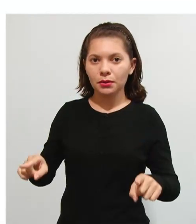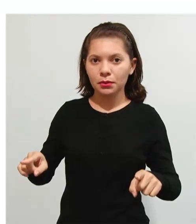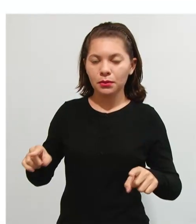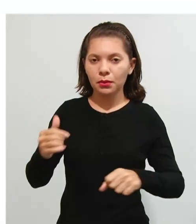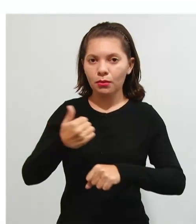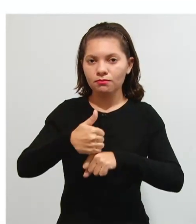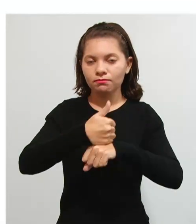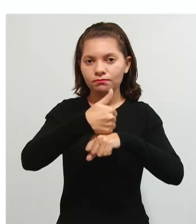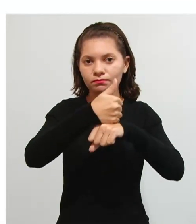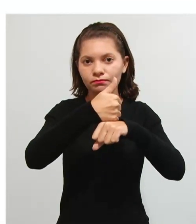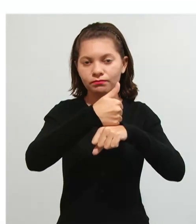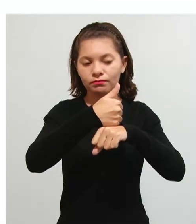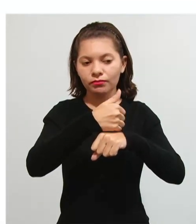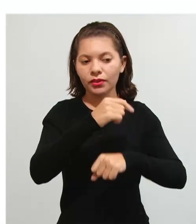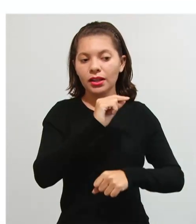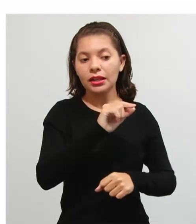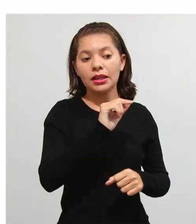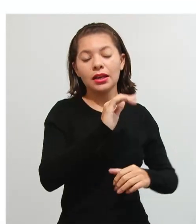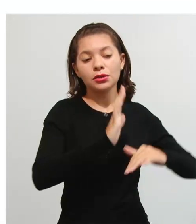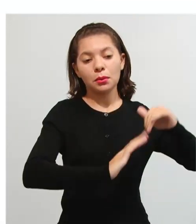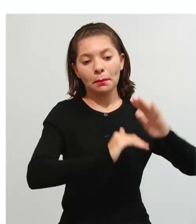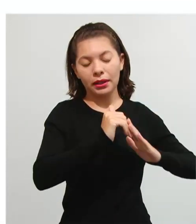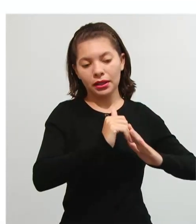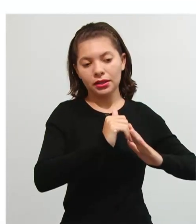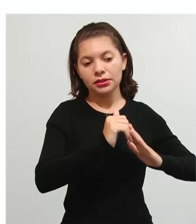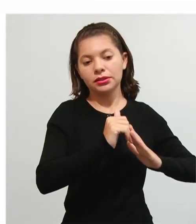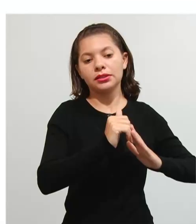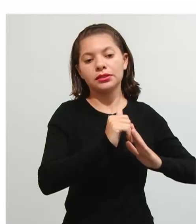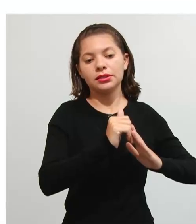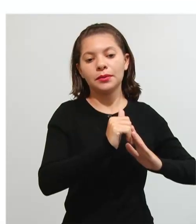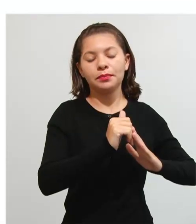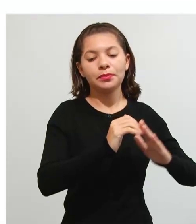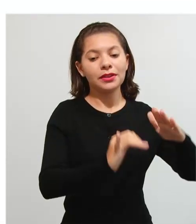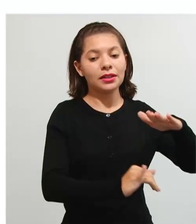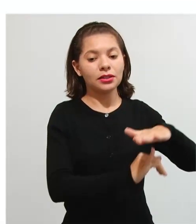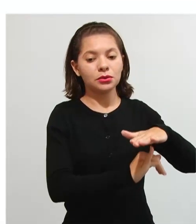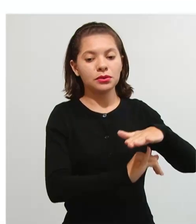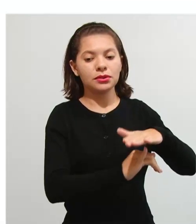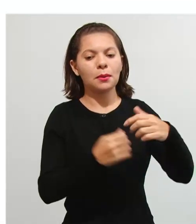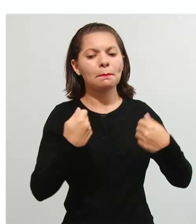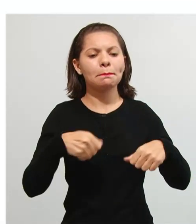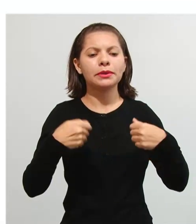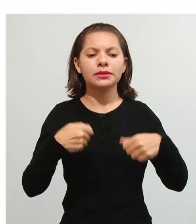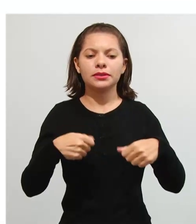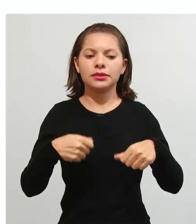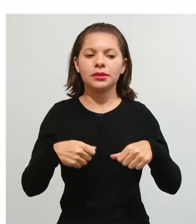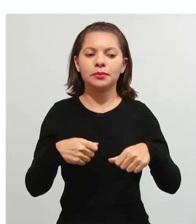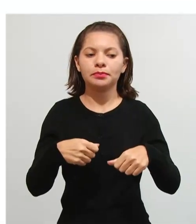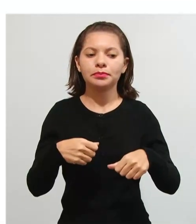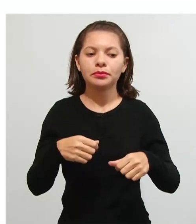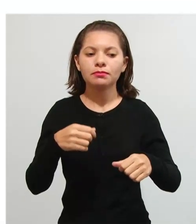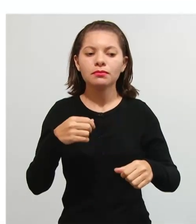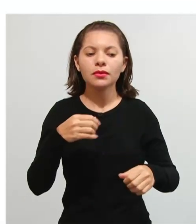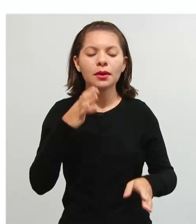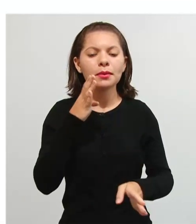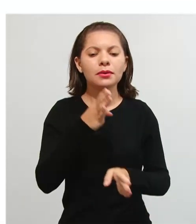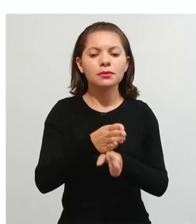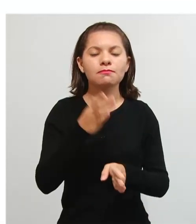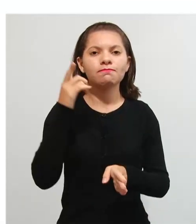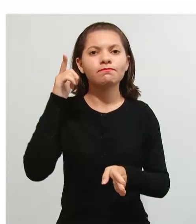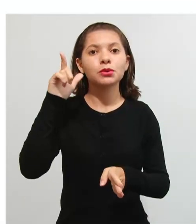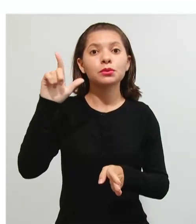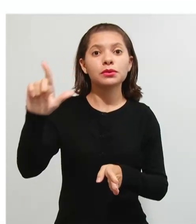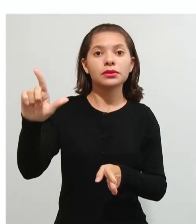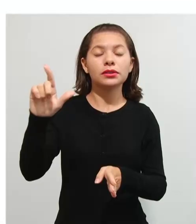as organizacionais estão relacionadas às competências que a organização precisa para alcançar os seus objetivos,